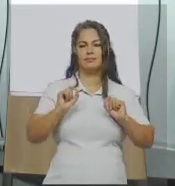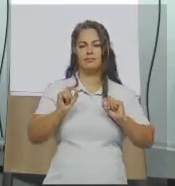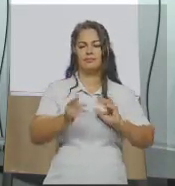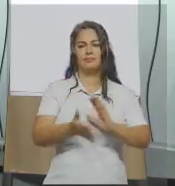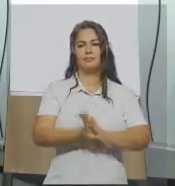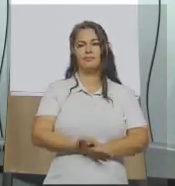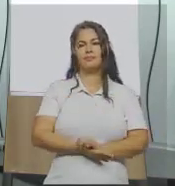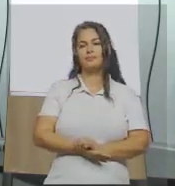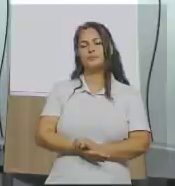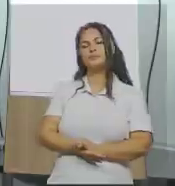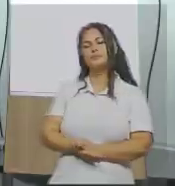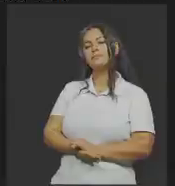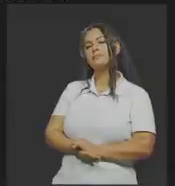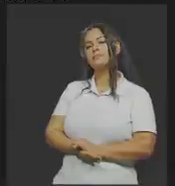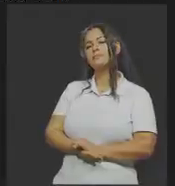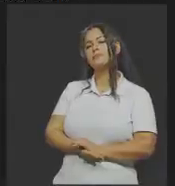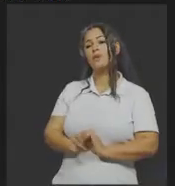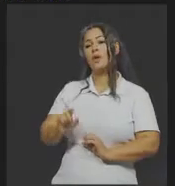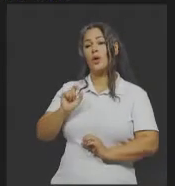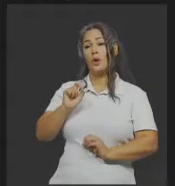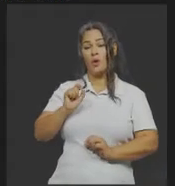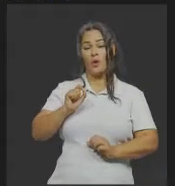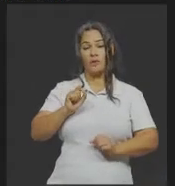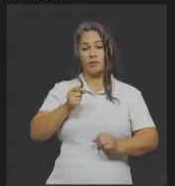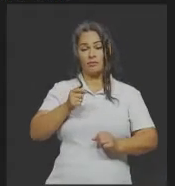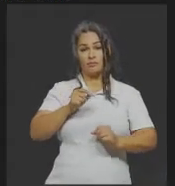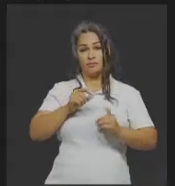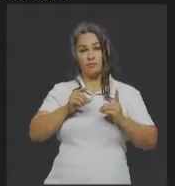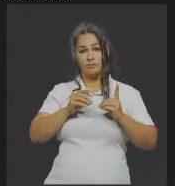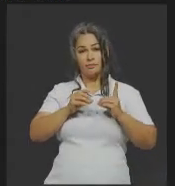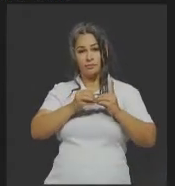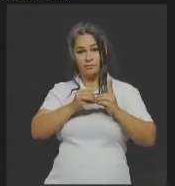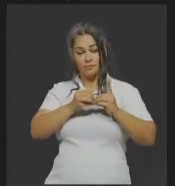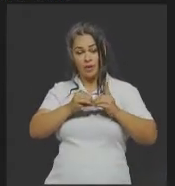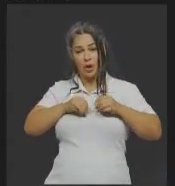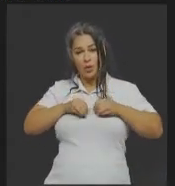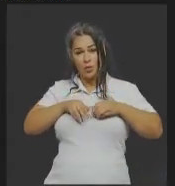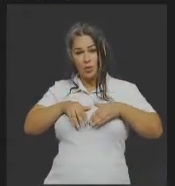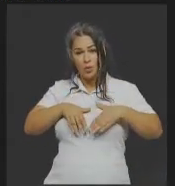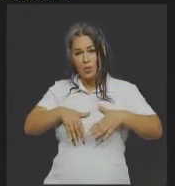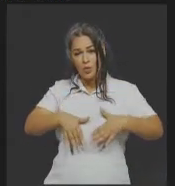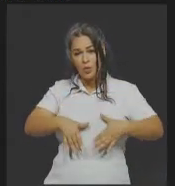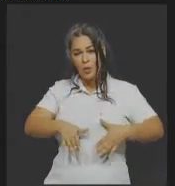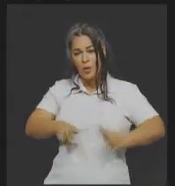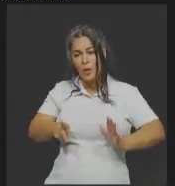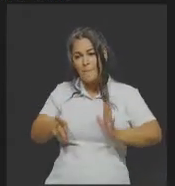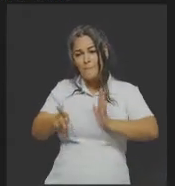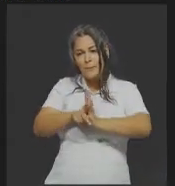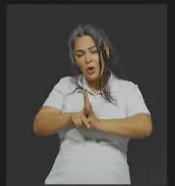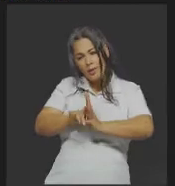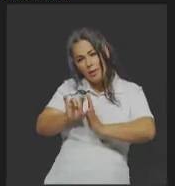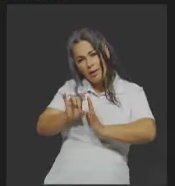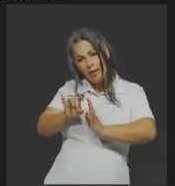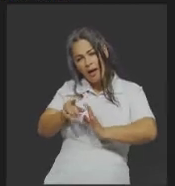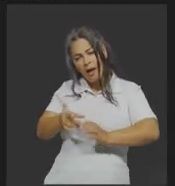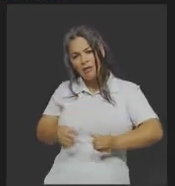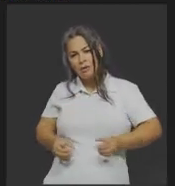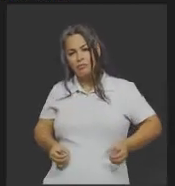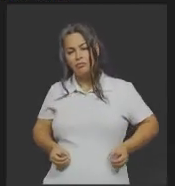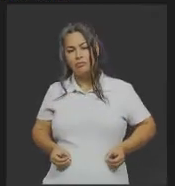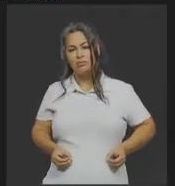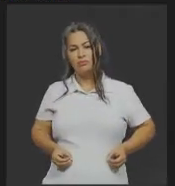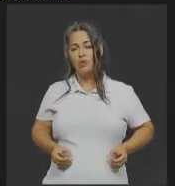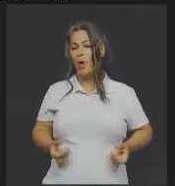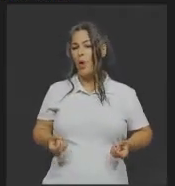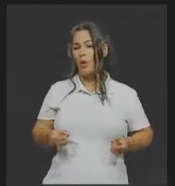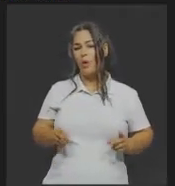Está aqui o porquê. Ó. A ação dos hormônios ela é específica em razão da presença de